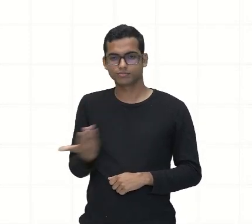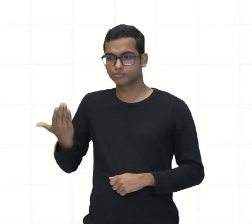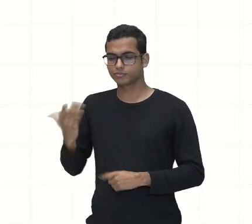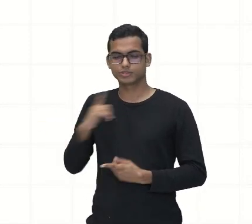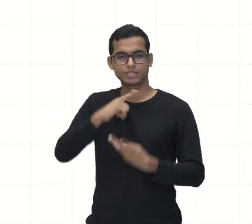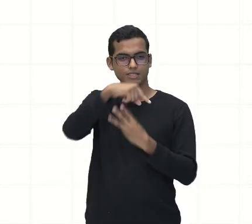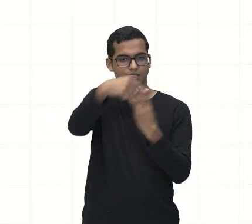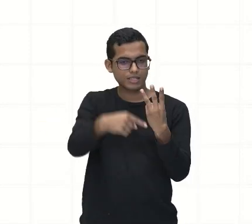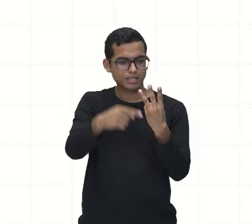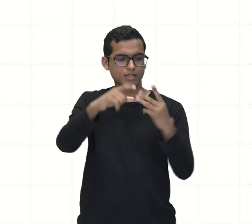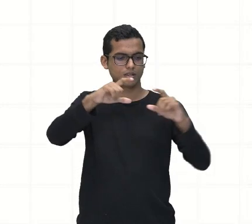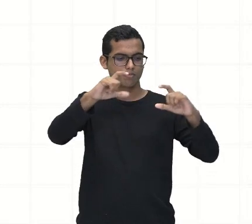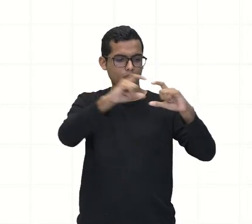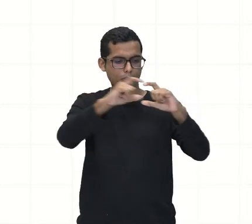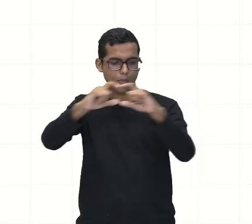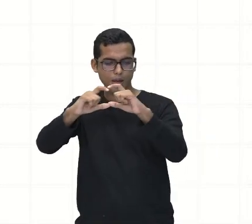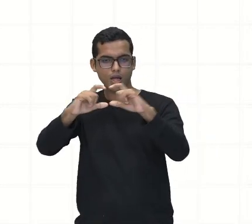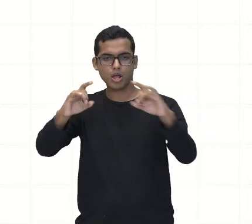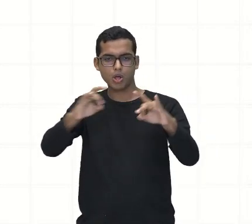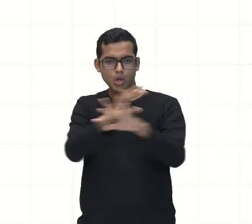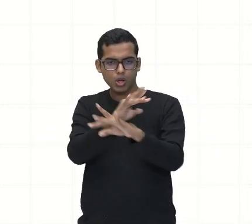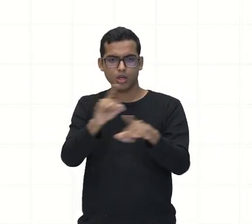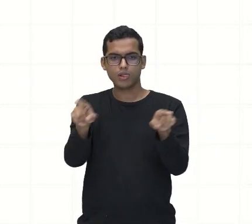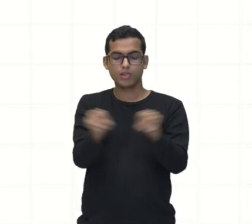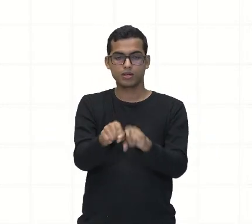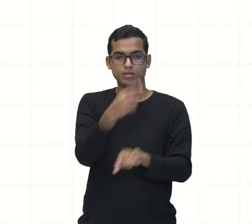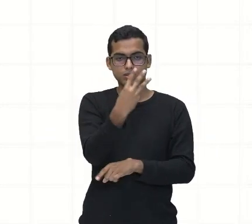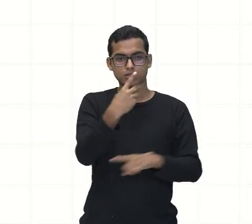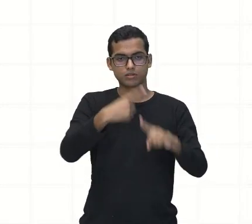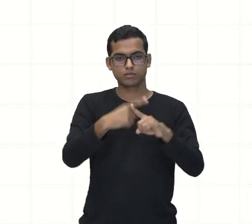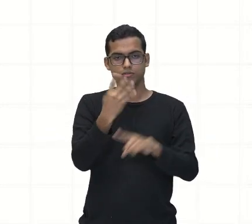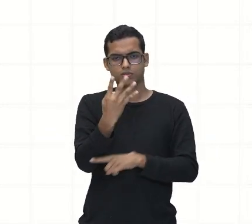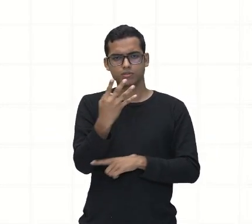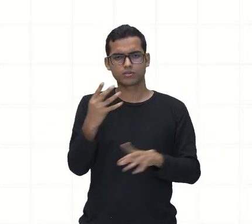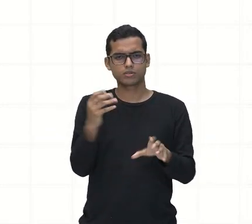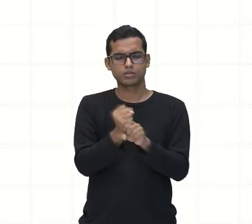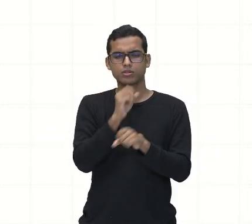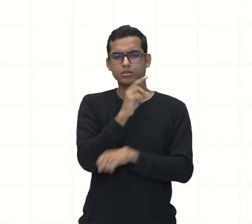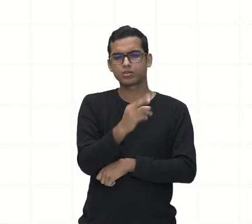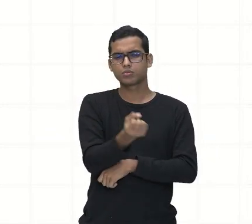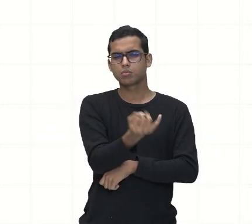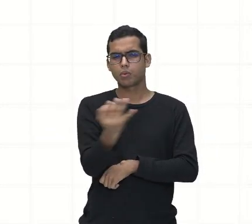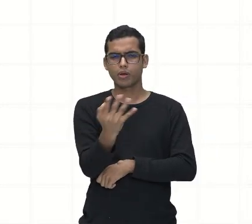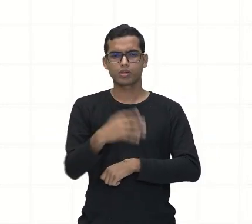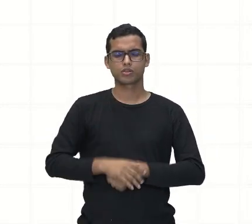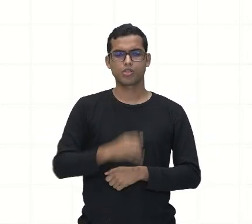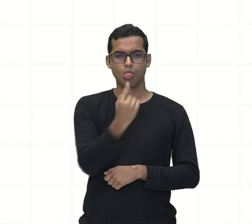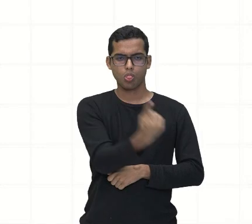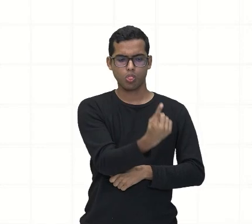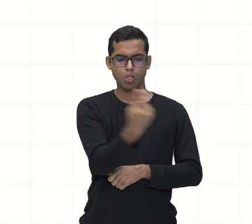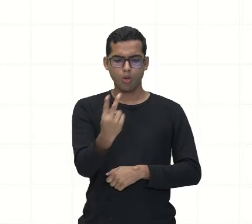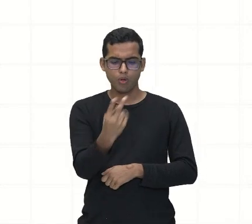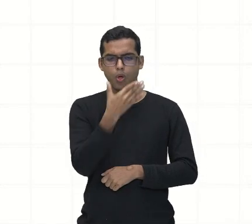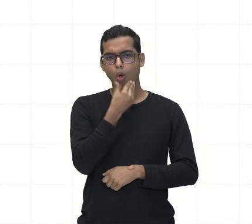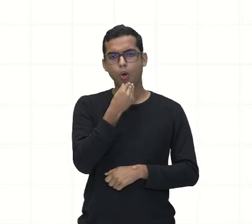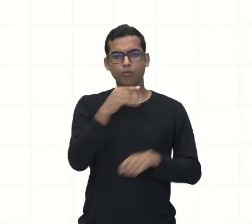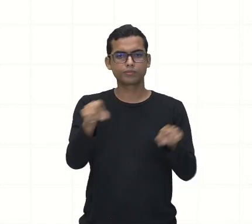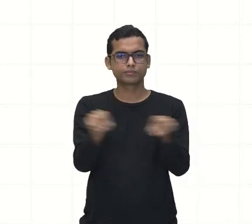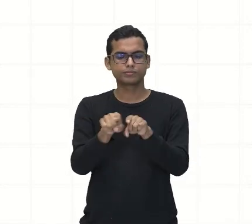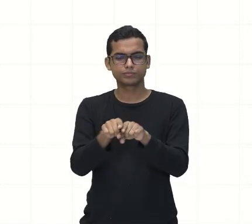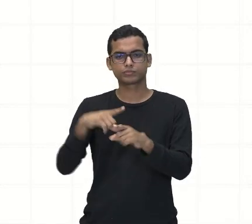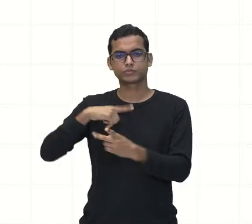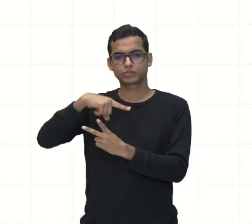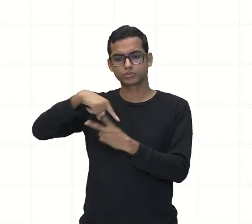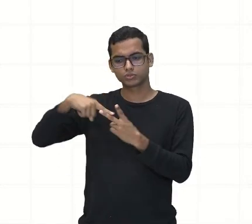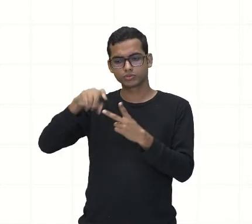completas de rapazes. Então, 3 vezes 4 são 12 rapazes e 2 figuras completas de